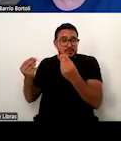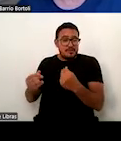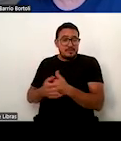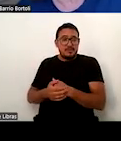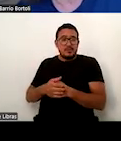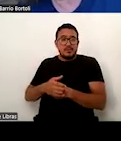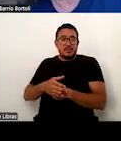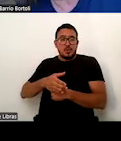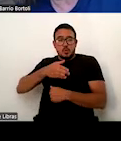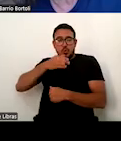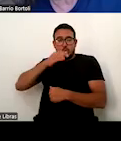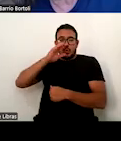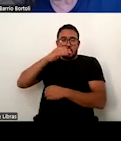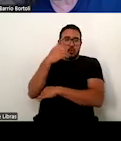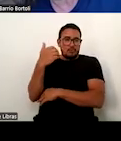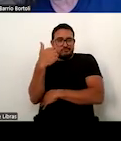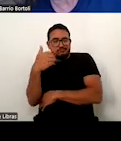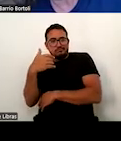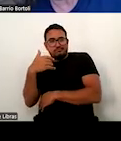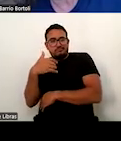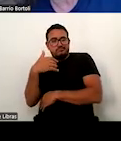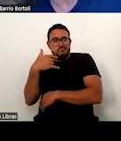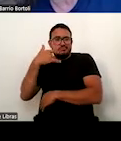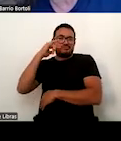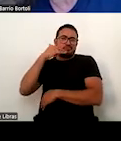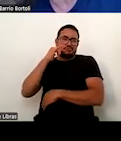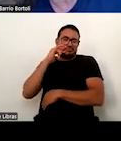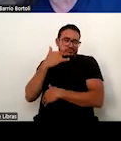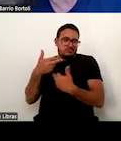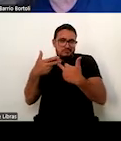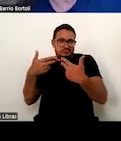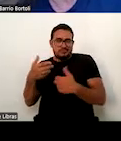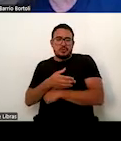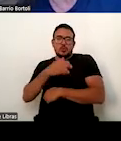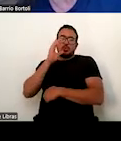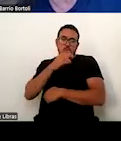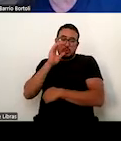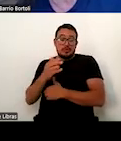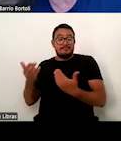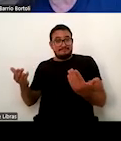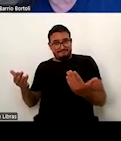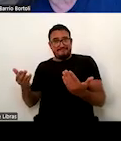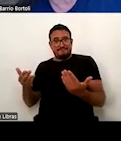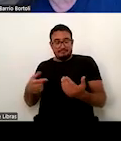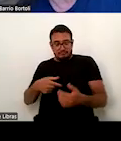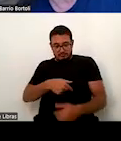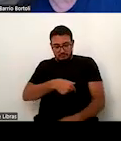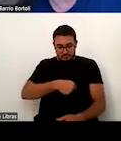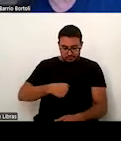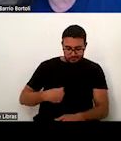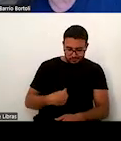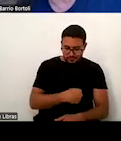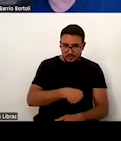açúcar, vai fazendo que a microbiota ela pare de ser tão diversificada. Então, ela vai ficando pobre.